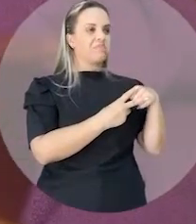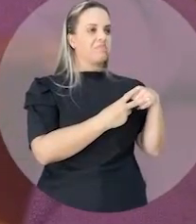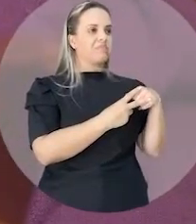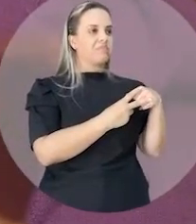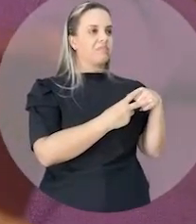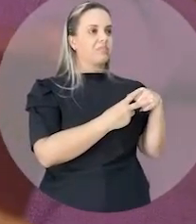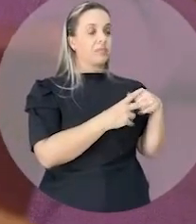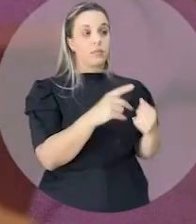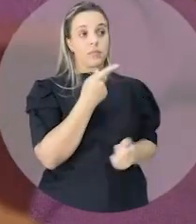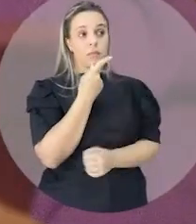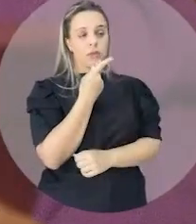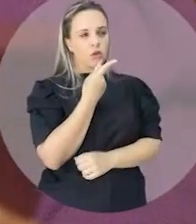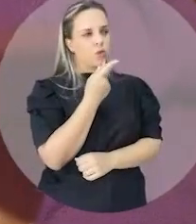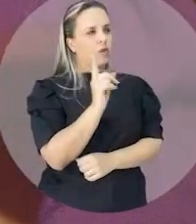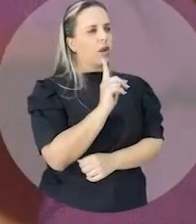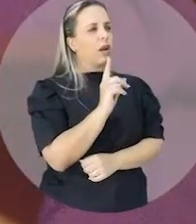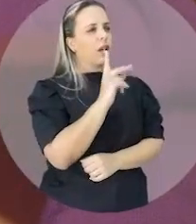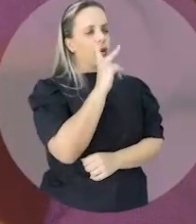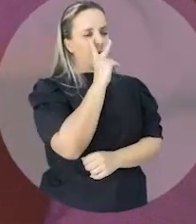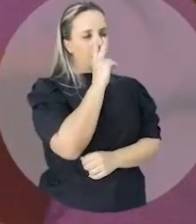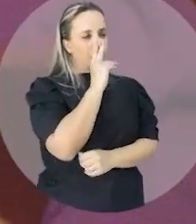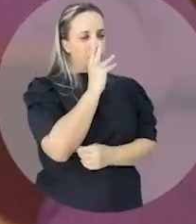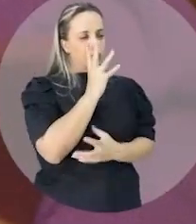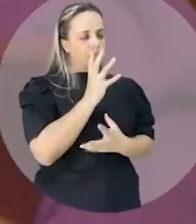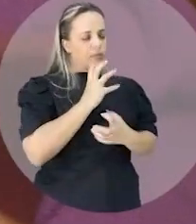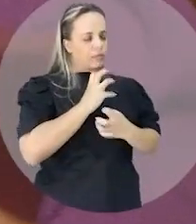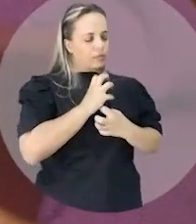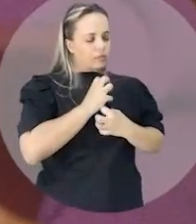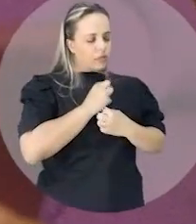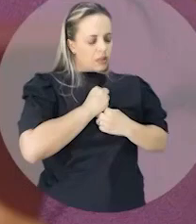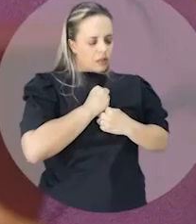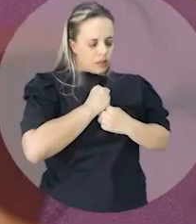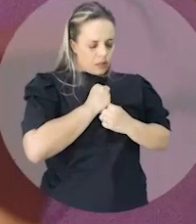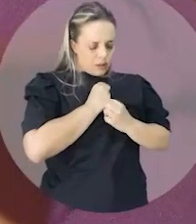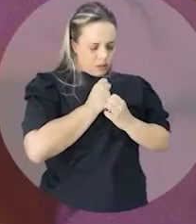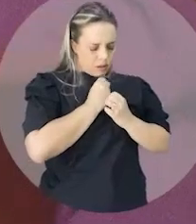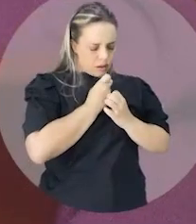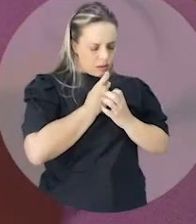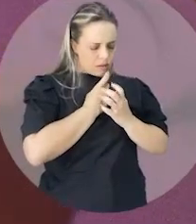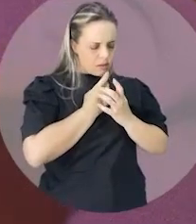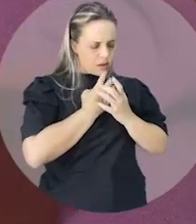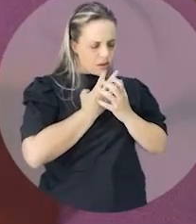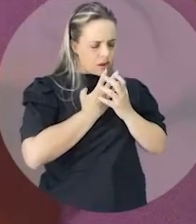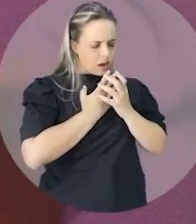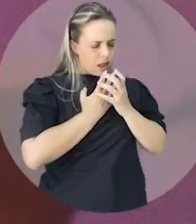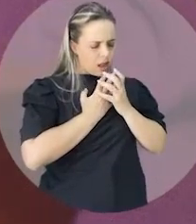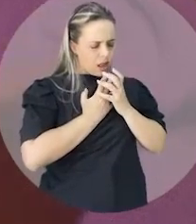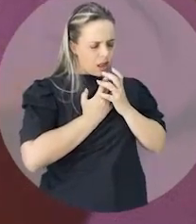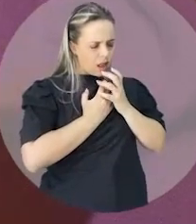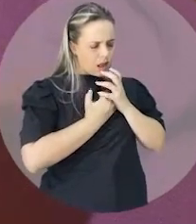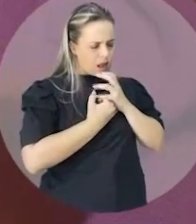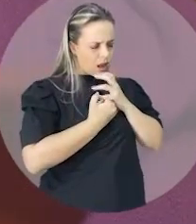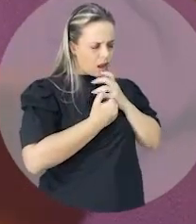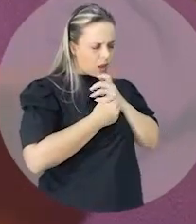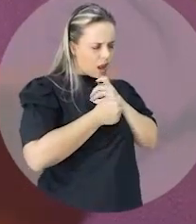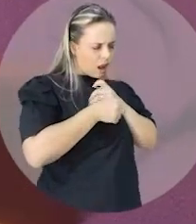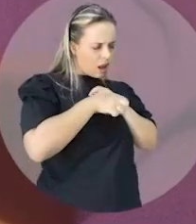Não dizer é afogar no próprio sangue o filete de ar e